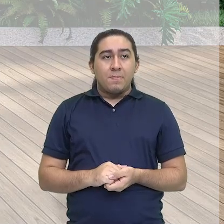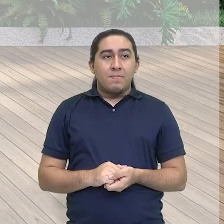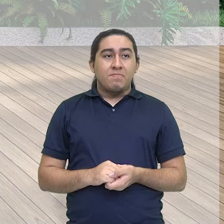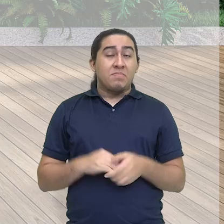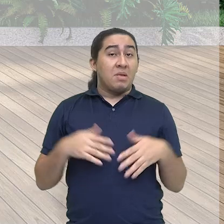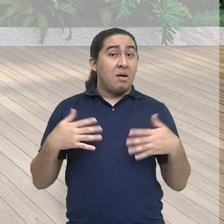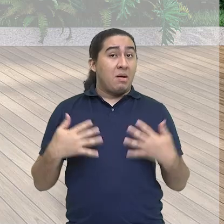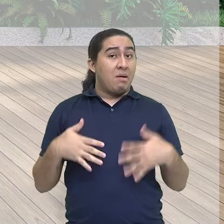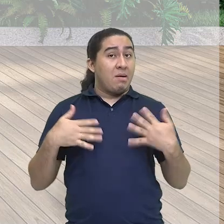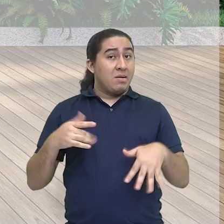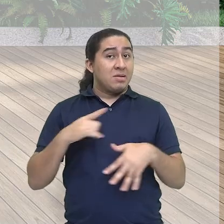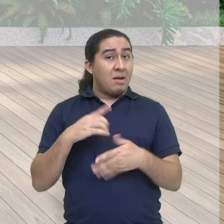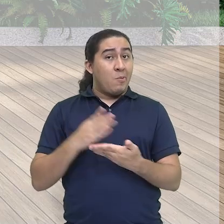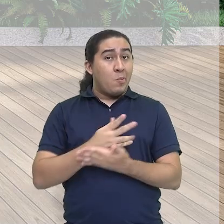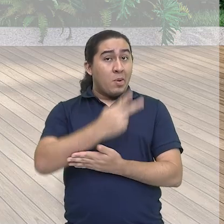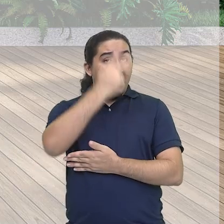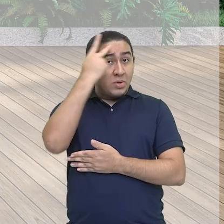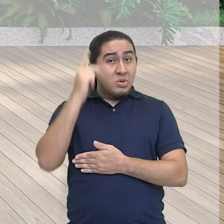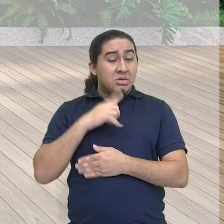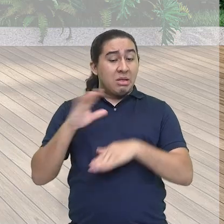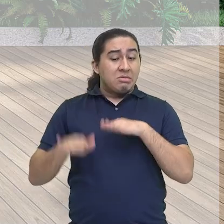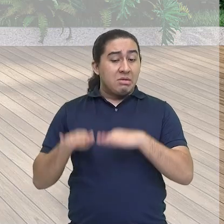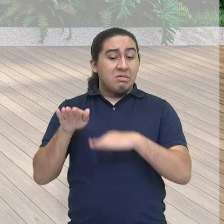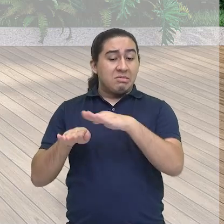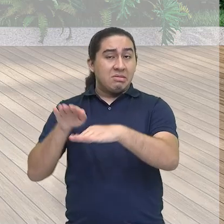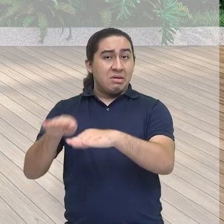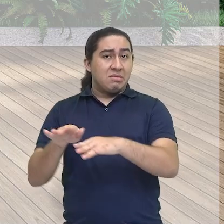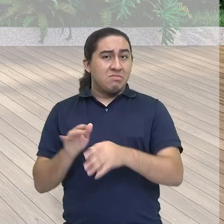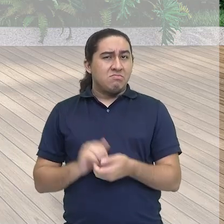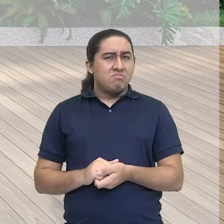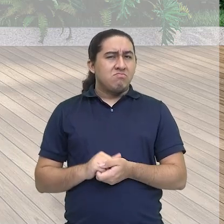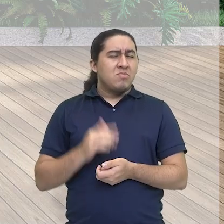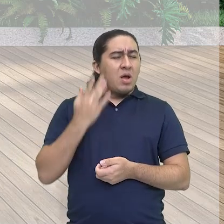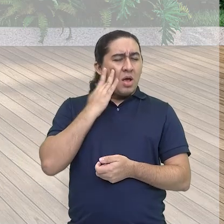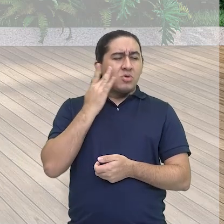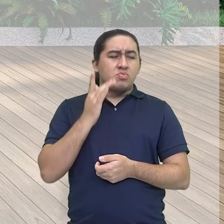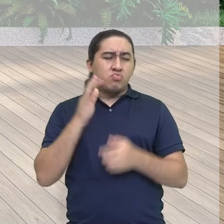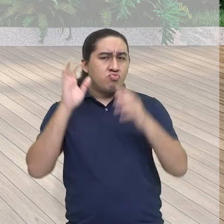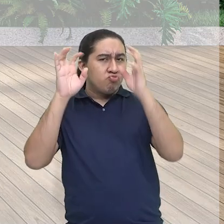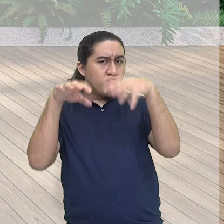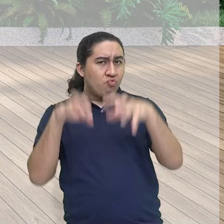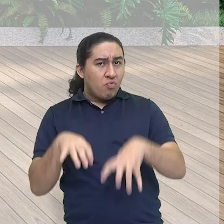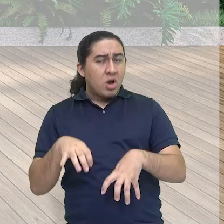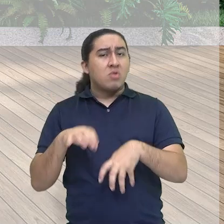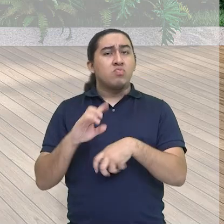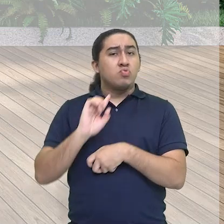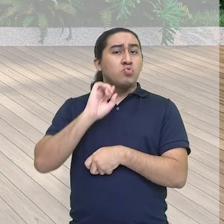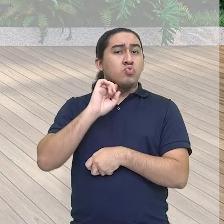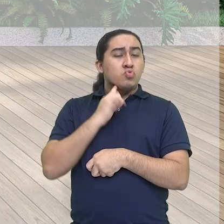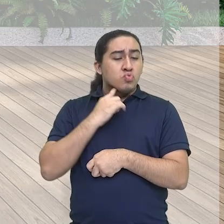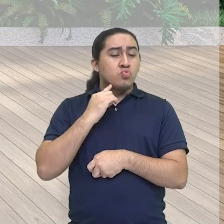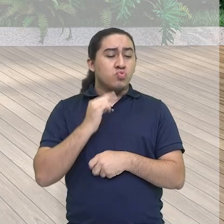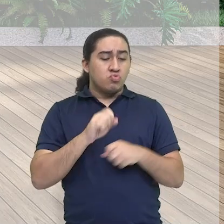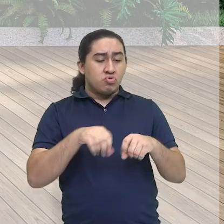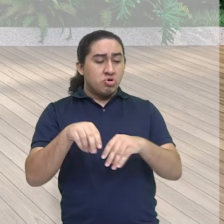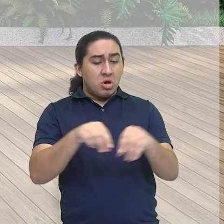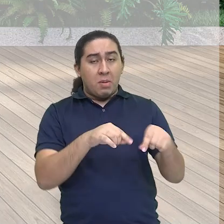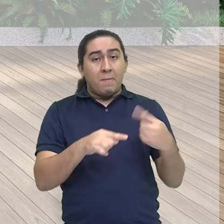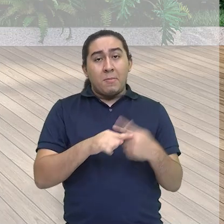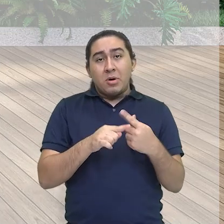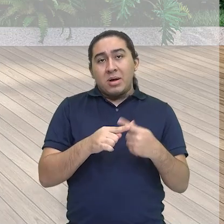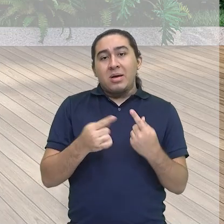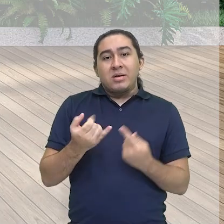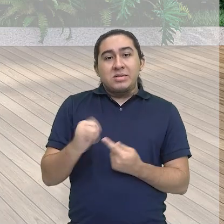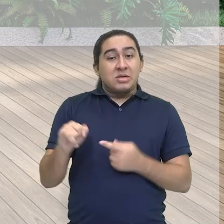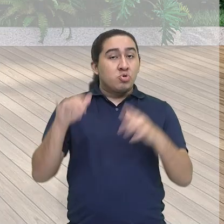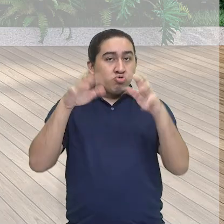Ah, andou alguém por aqui, né? Talvez, né, tenha chovido, está sujo demais, porque se não tivesse chovido, não dava